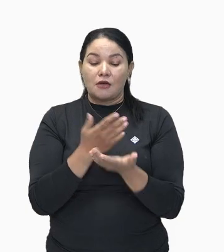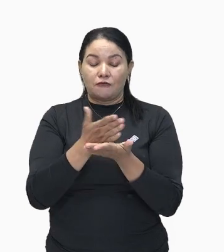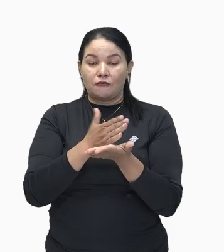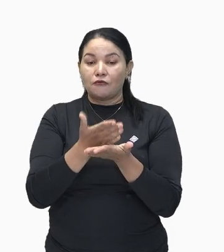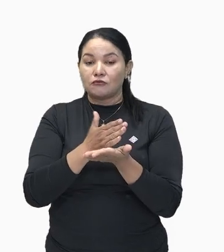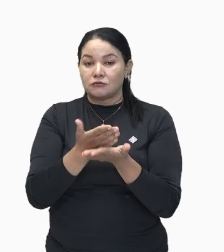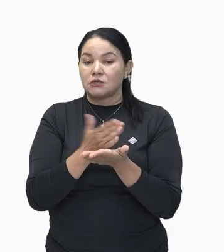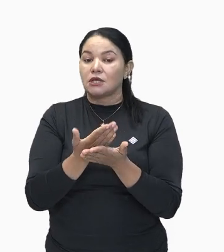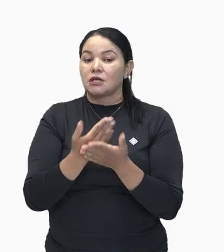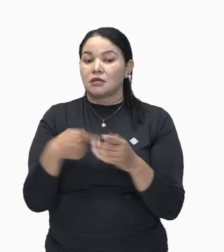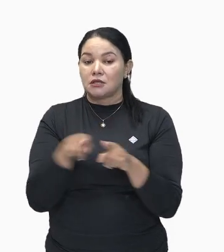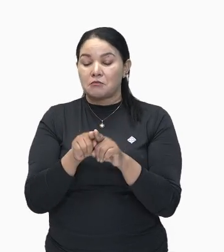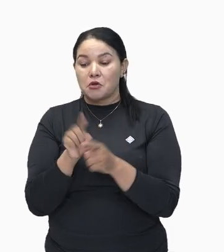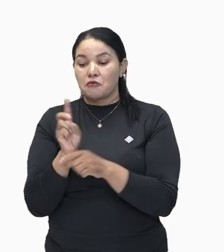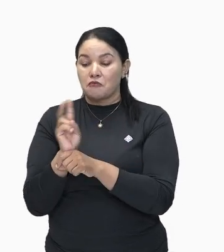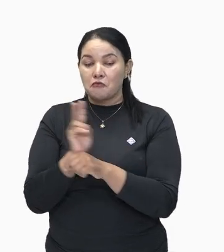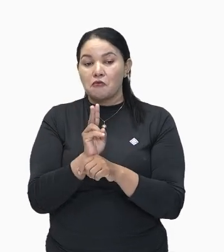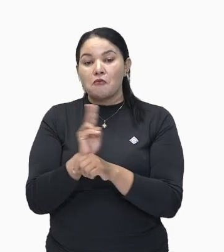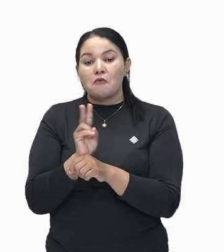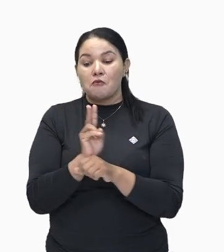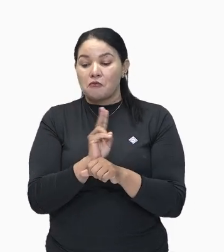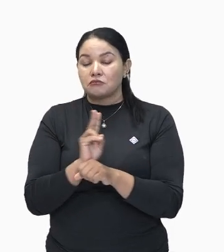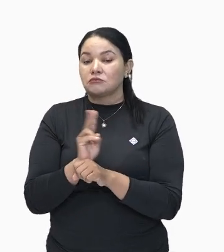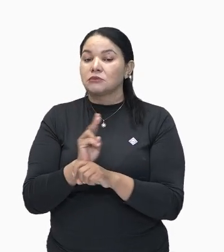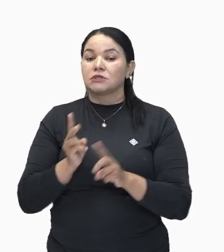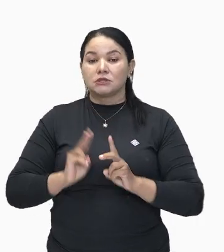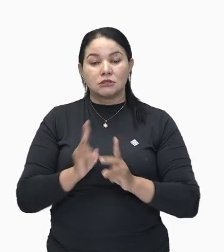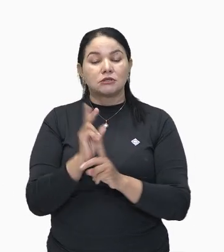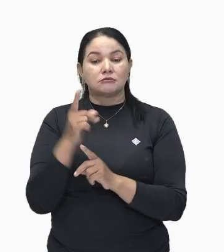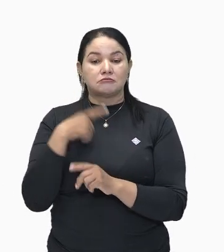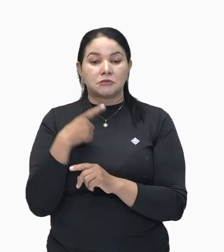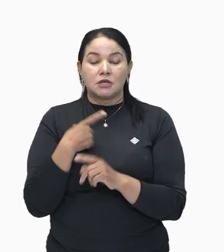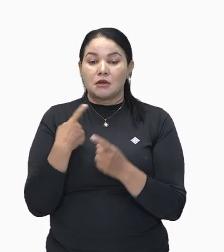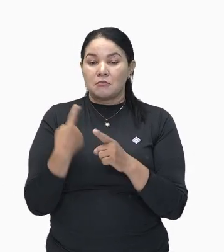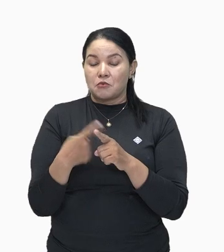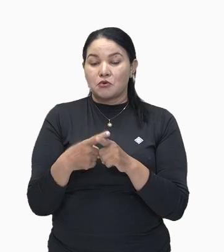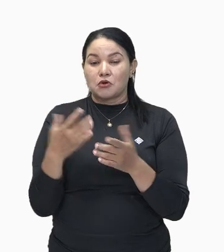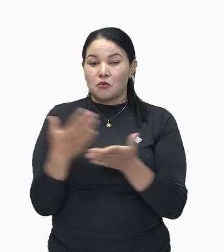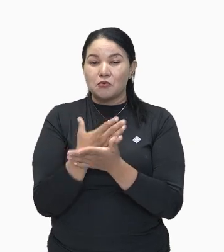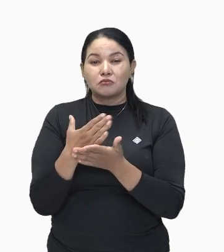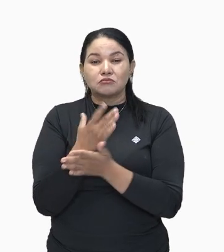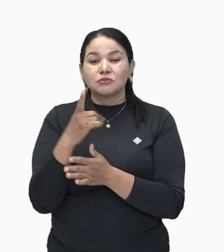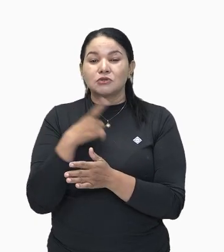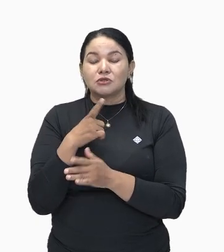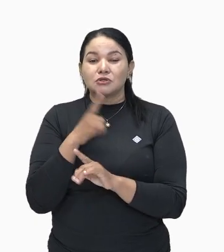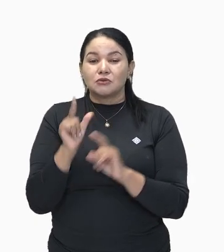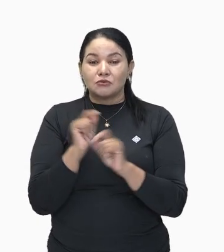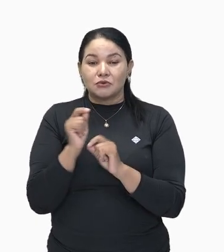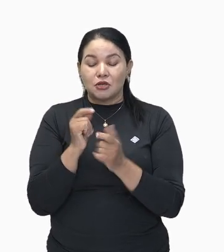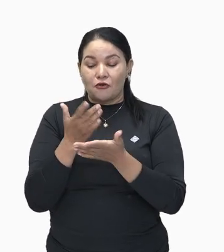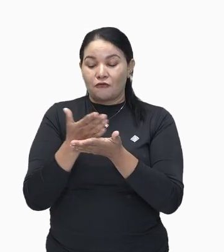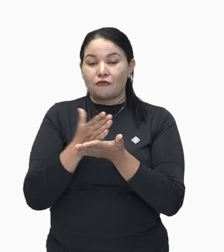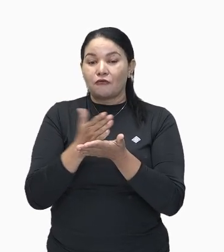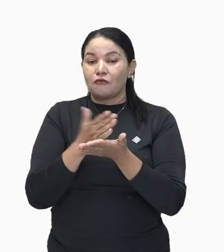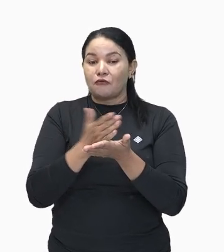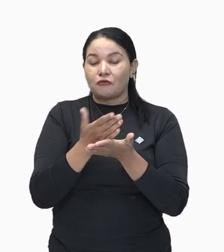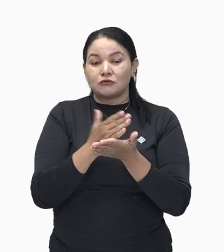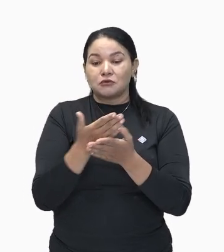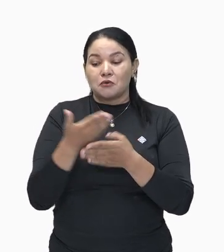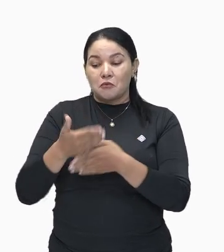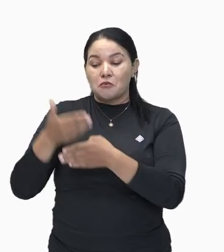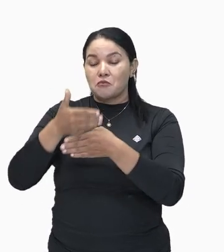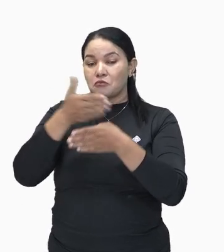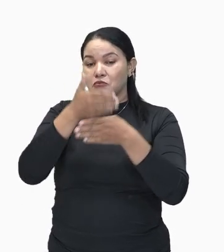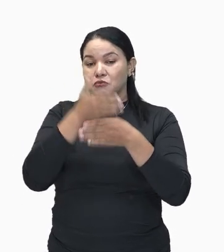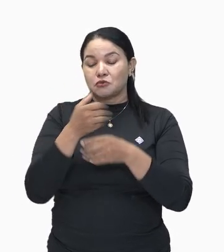foram muito intensificadas, tá? E um enorme muro aí, principalmente aí nessa fronteira com o México, ele foi